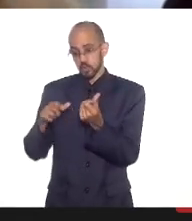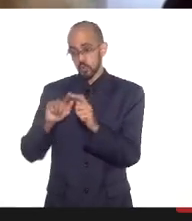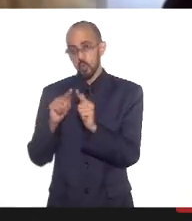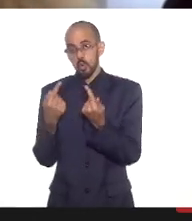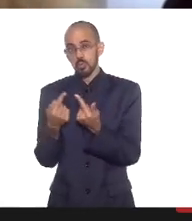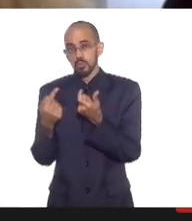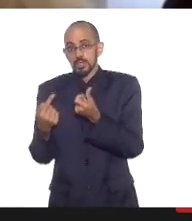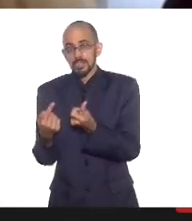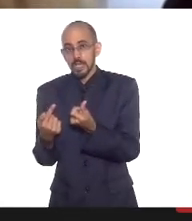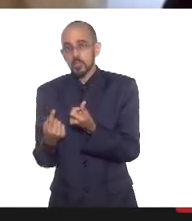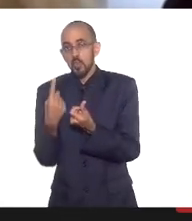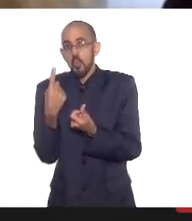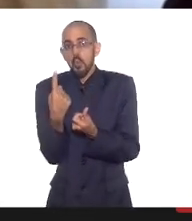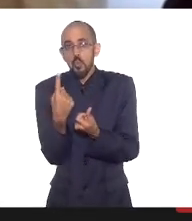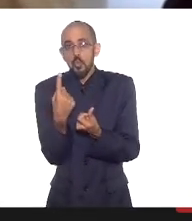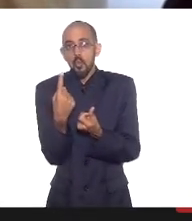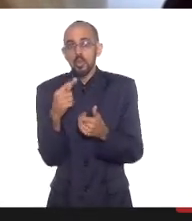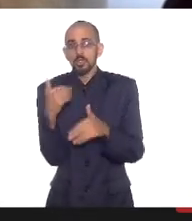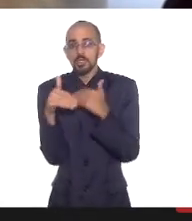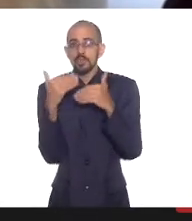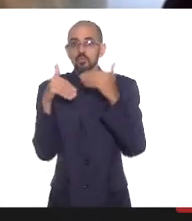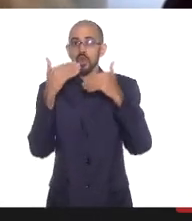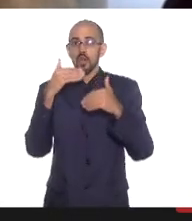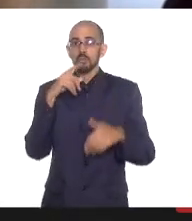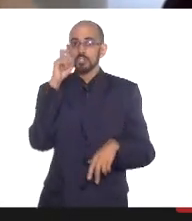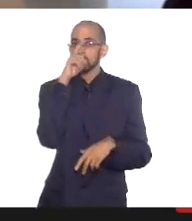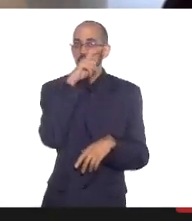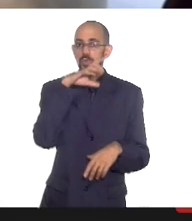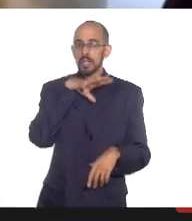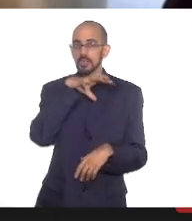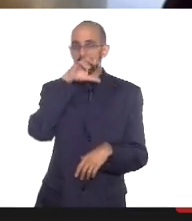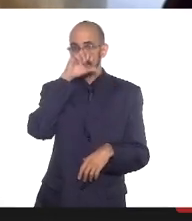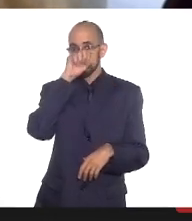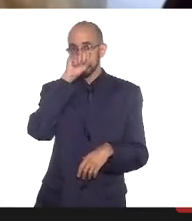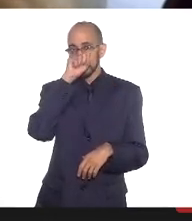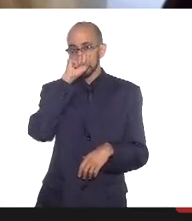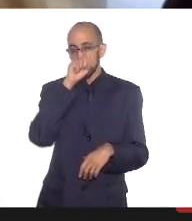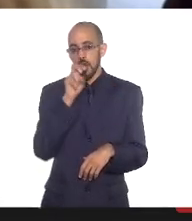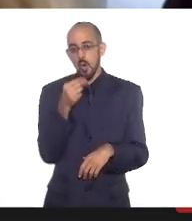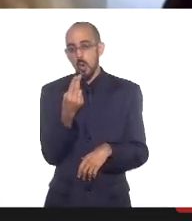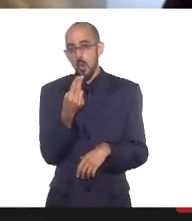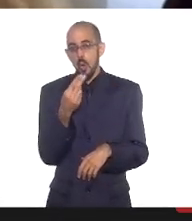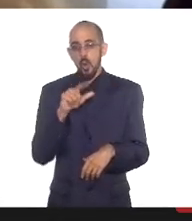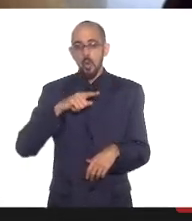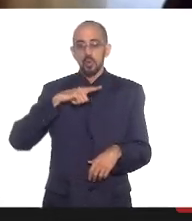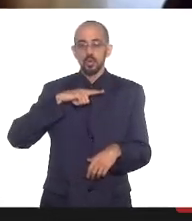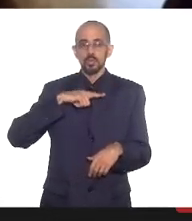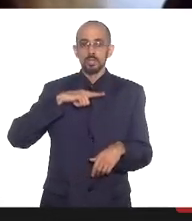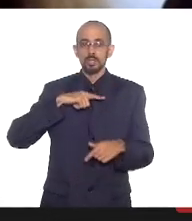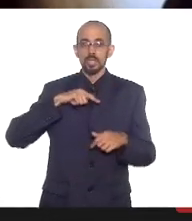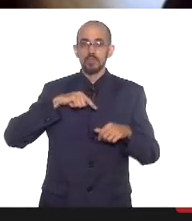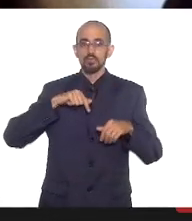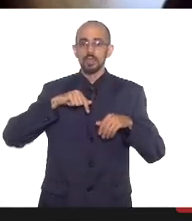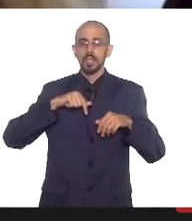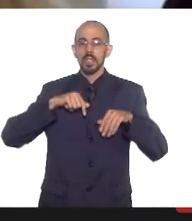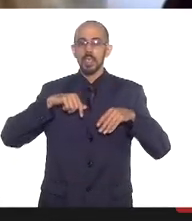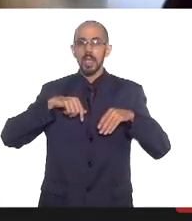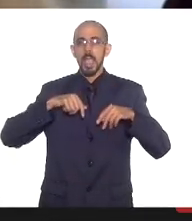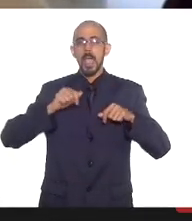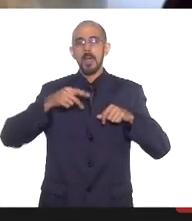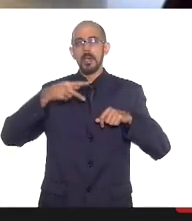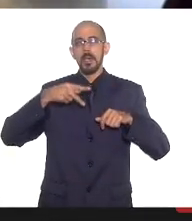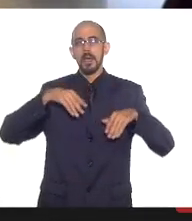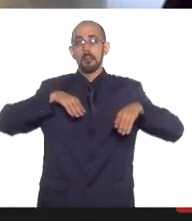é uma dificuldade respiratória ou tiveram bactérias pneumonia bacteriana